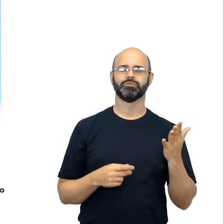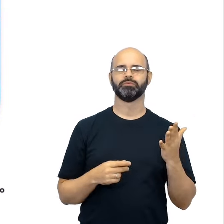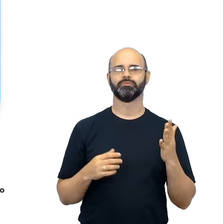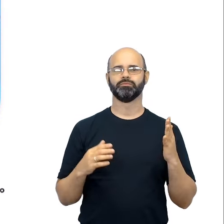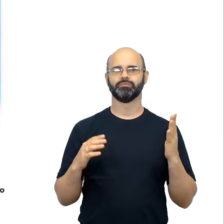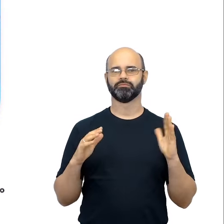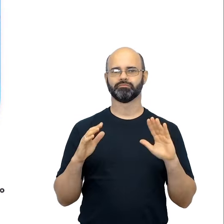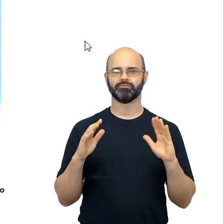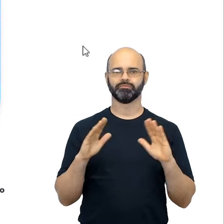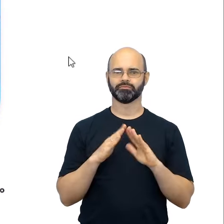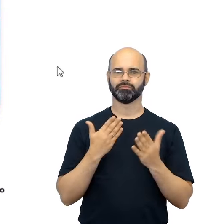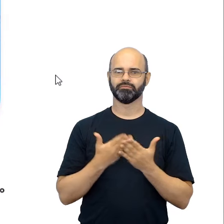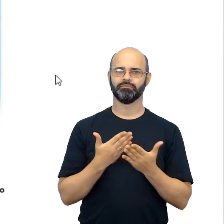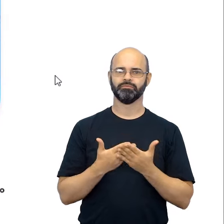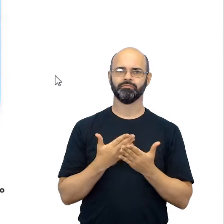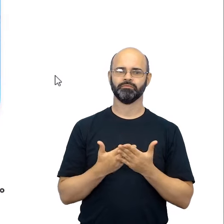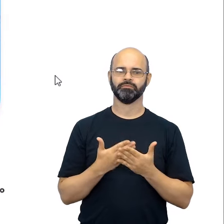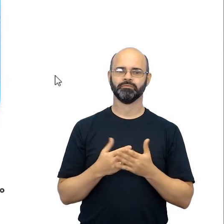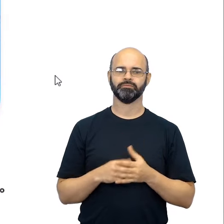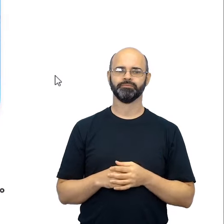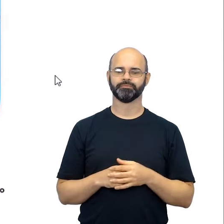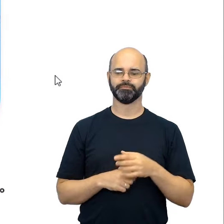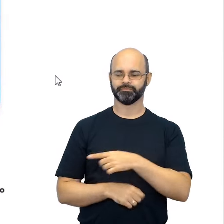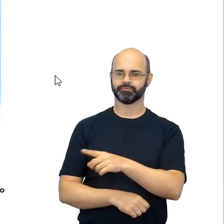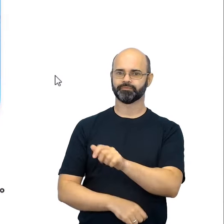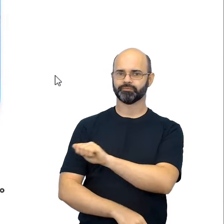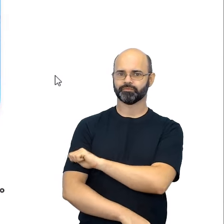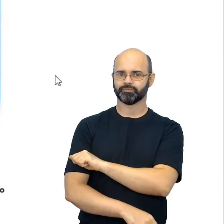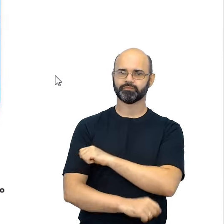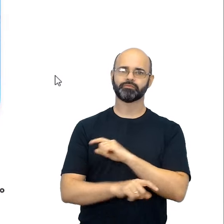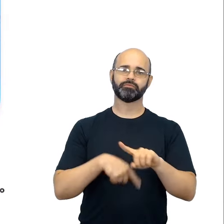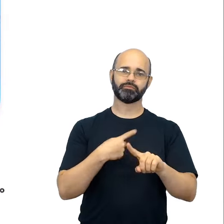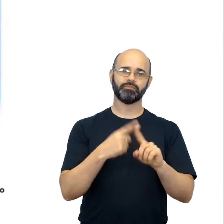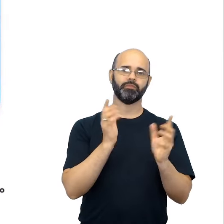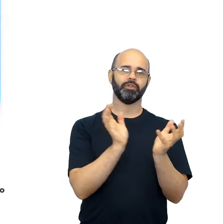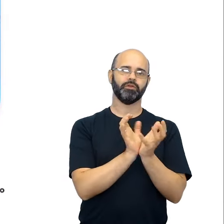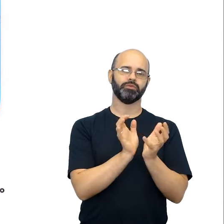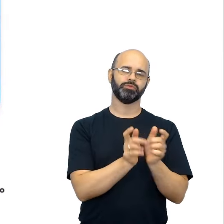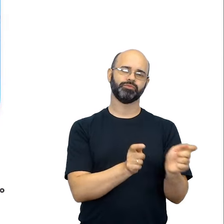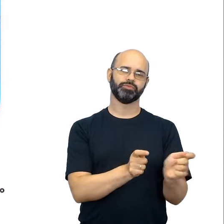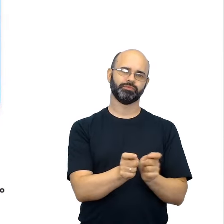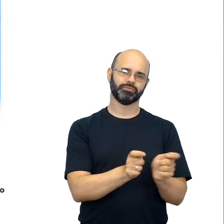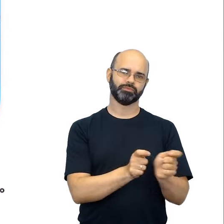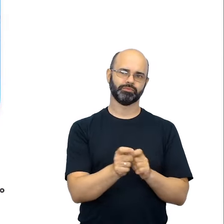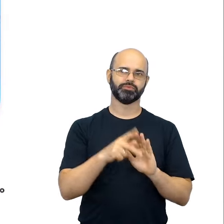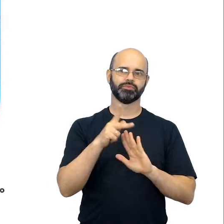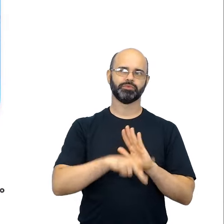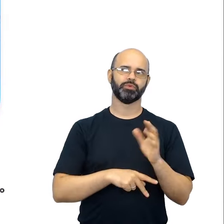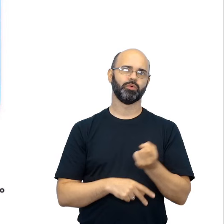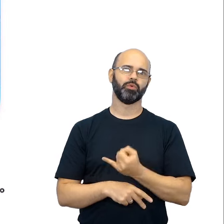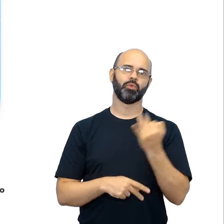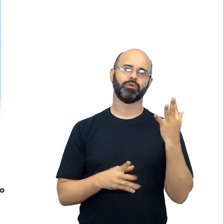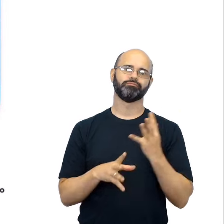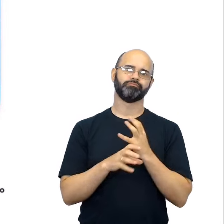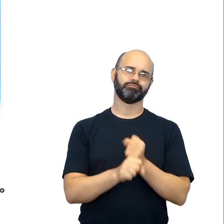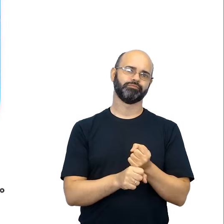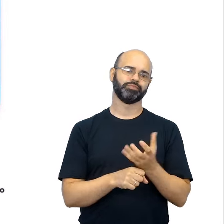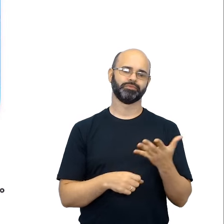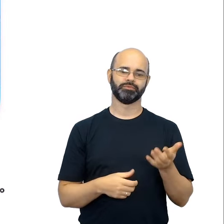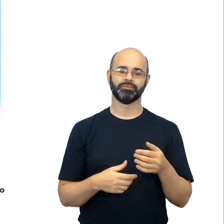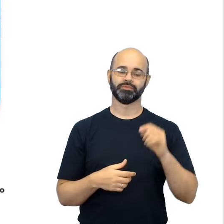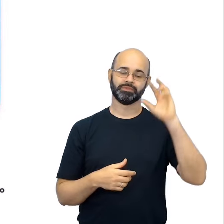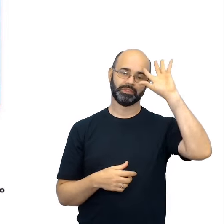construiu juntamente com estudantes, com o grupo gestor, vários projetos, tivemos bons resultados, bons